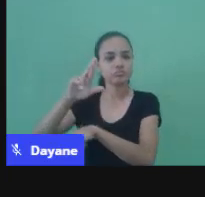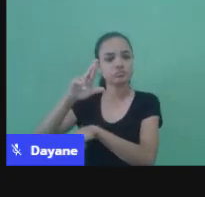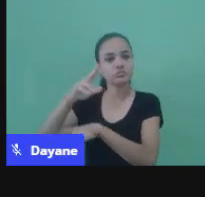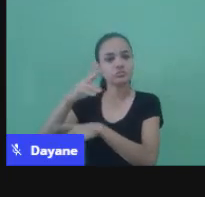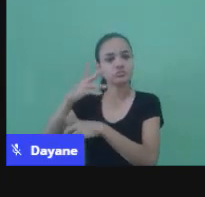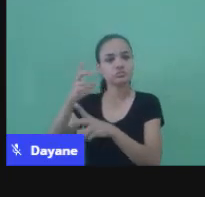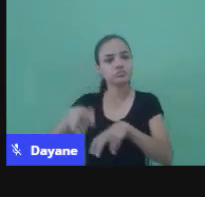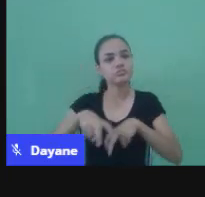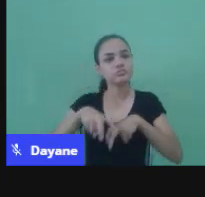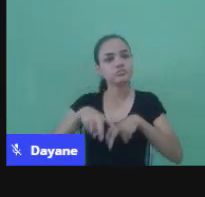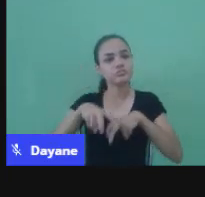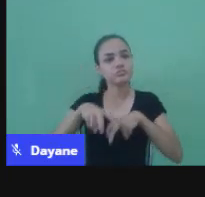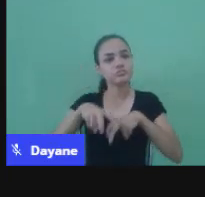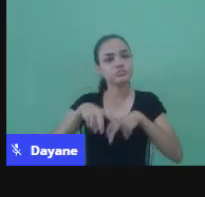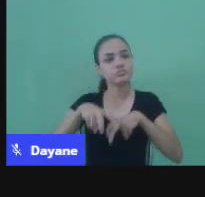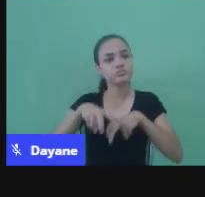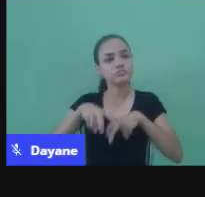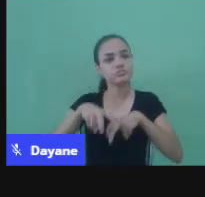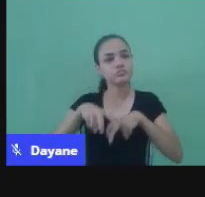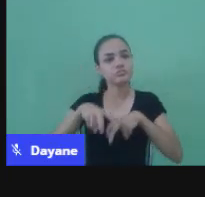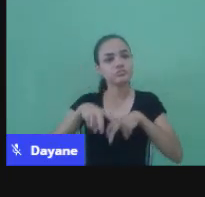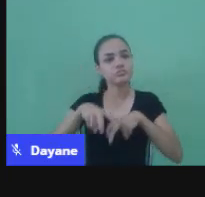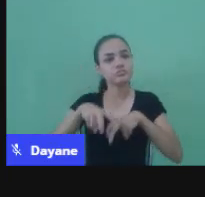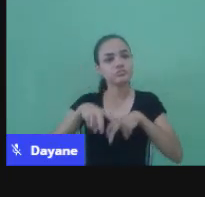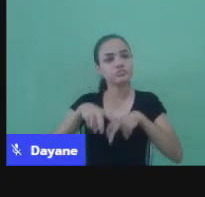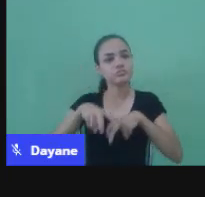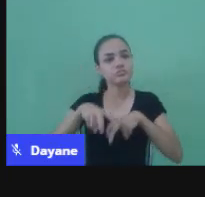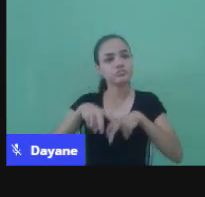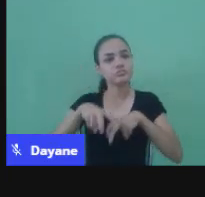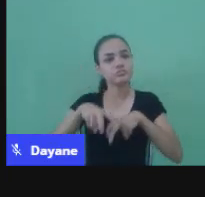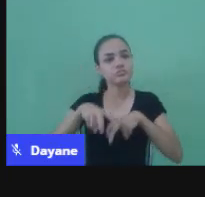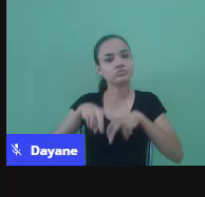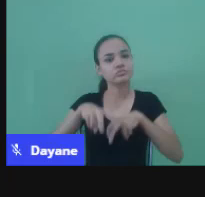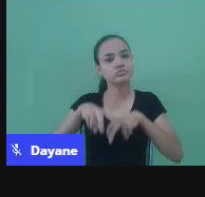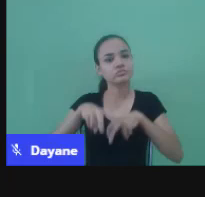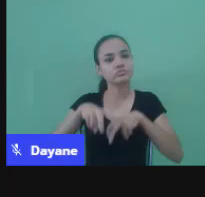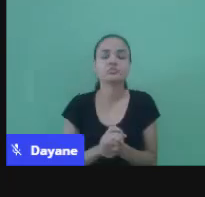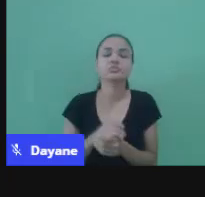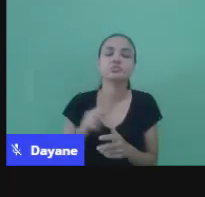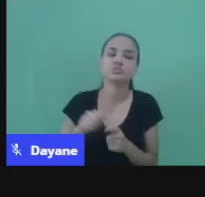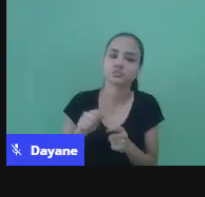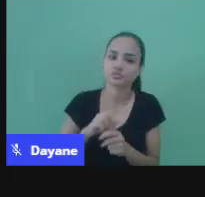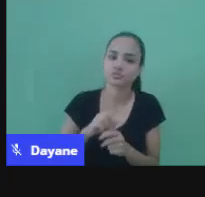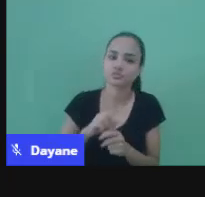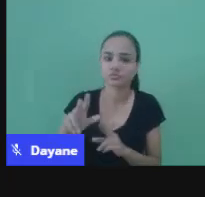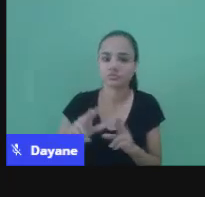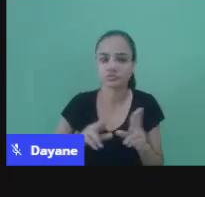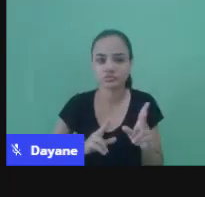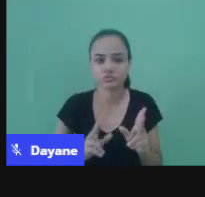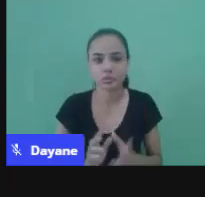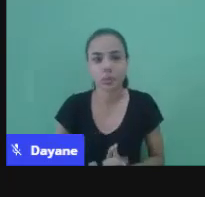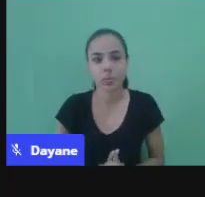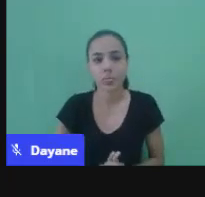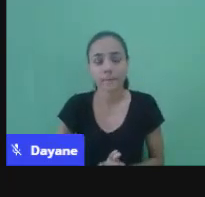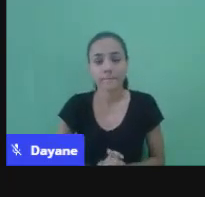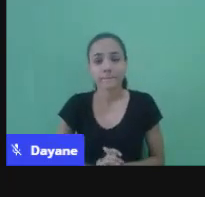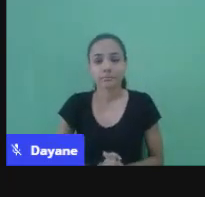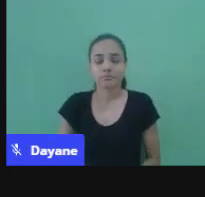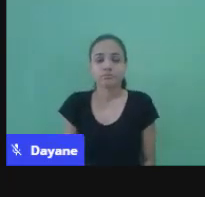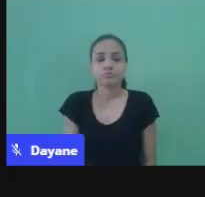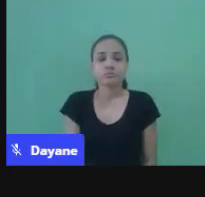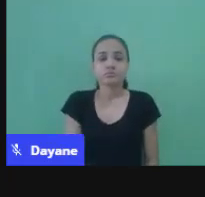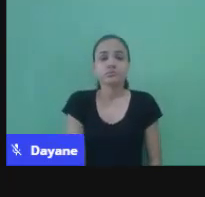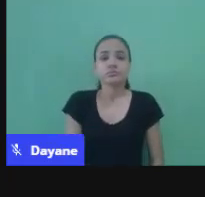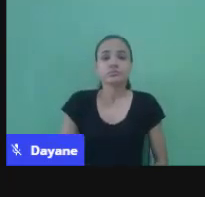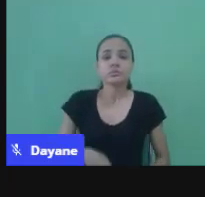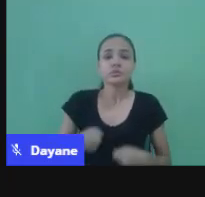que no Pantanal a gente trabalha em 10 fazendas diferentes. Então, tem um pouco de cuidado quando a gente fala de perda